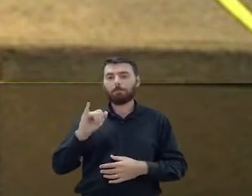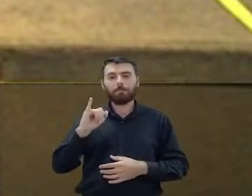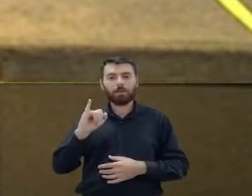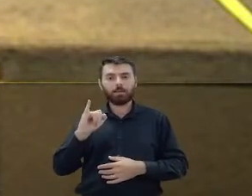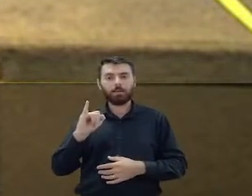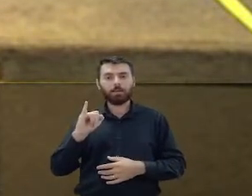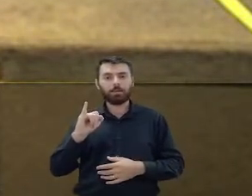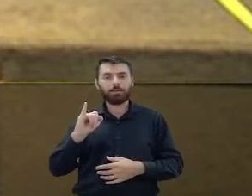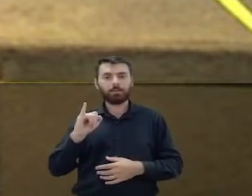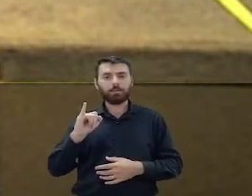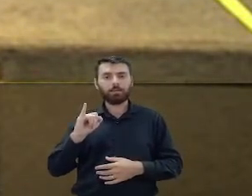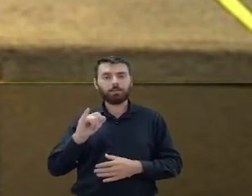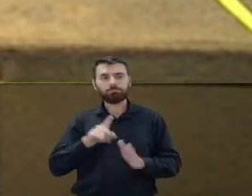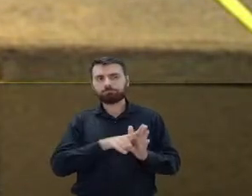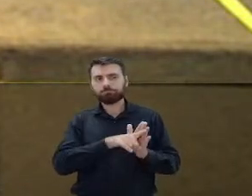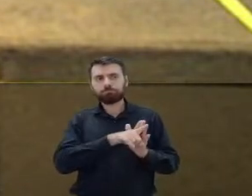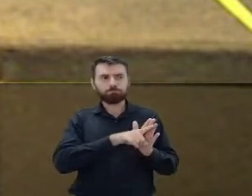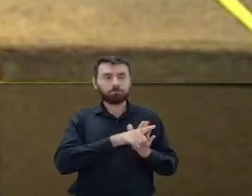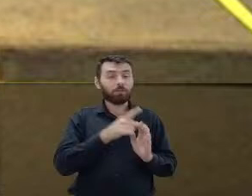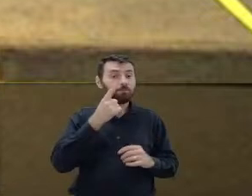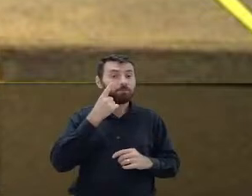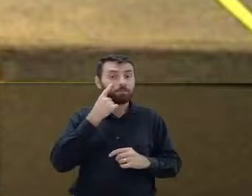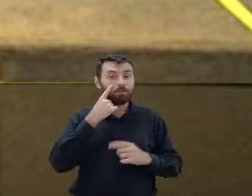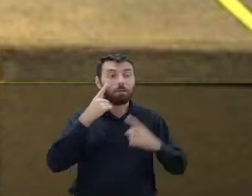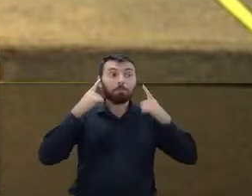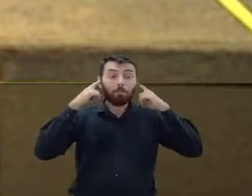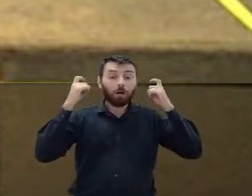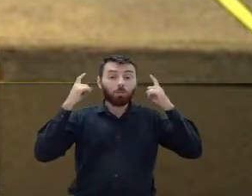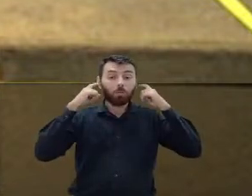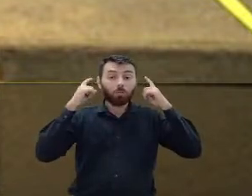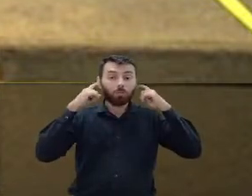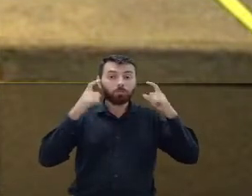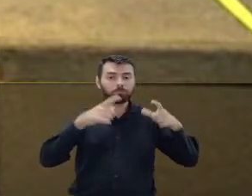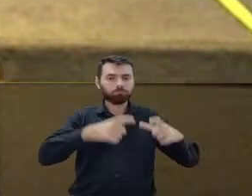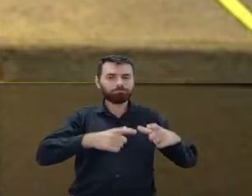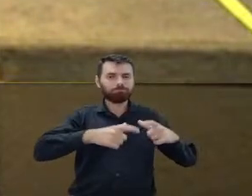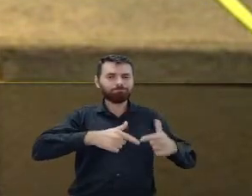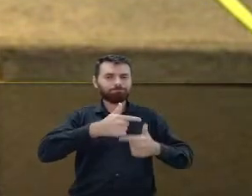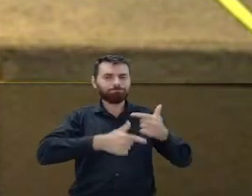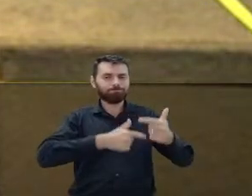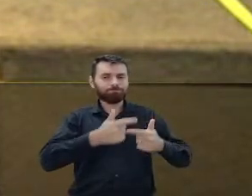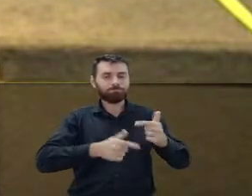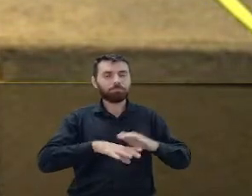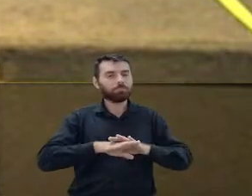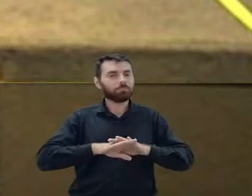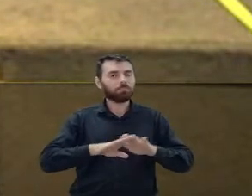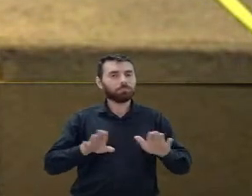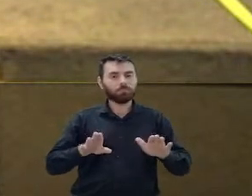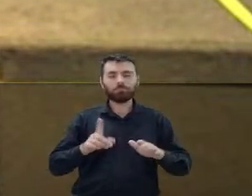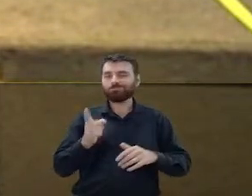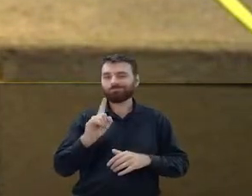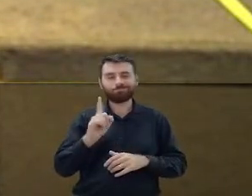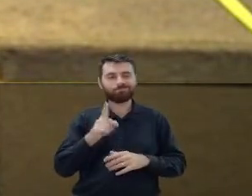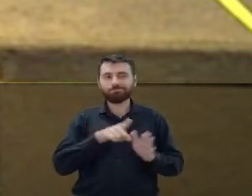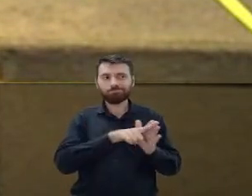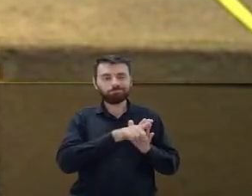para avaliação do ruído no local de trabalho. Ele se baseou nos documentos apresentados pela